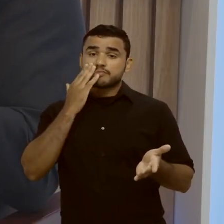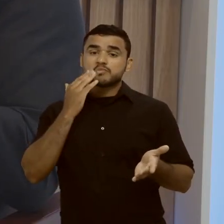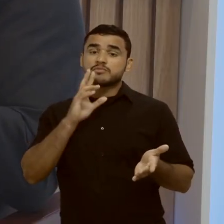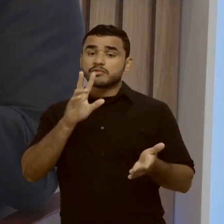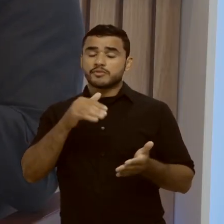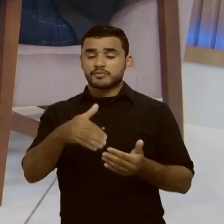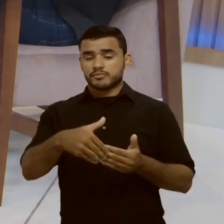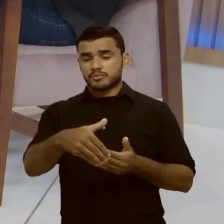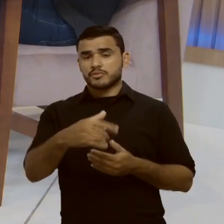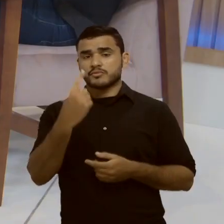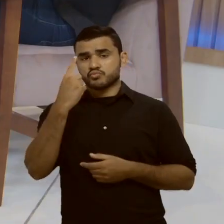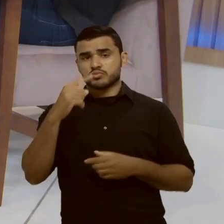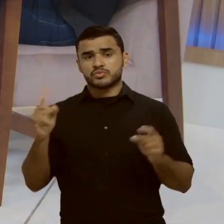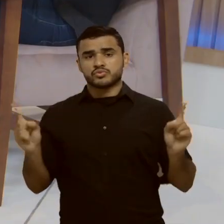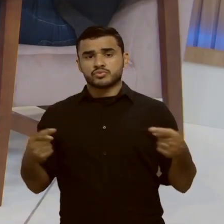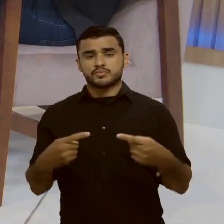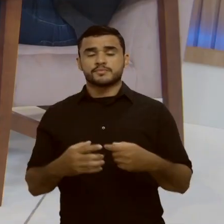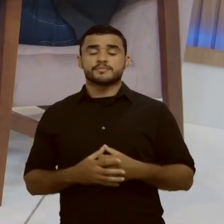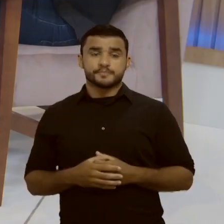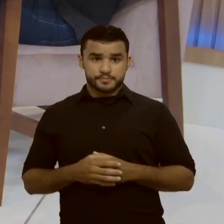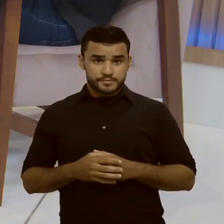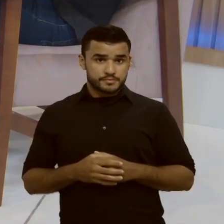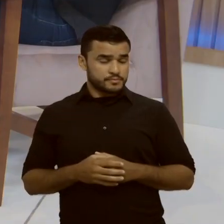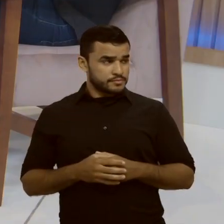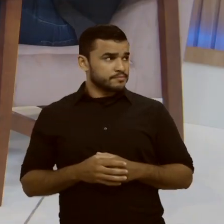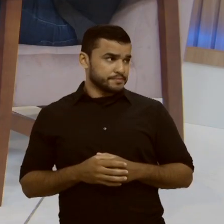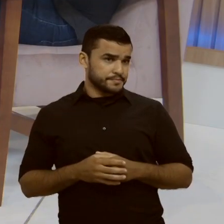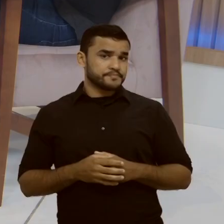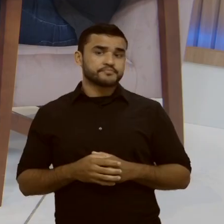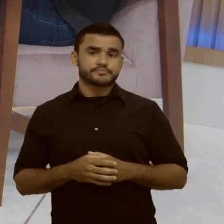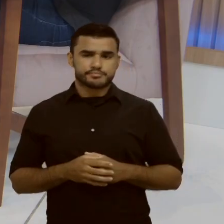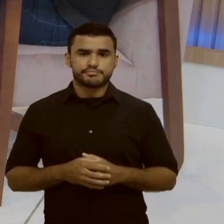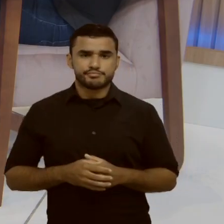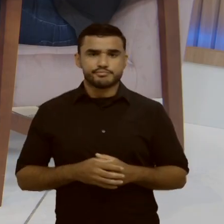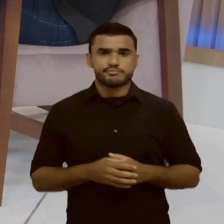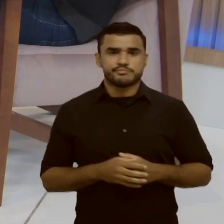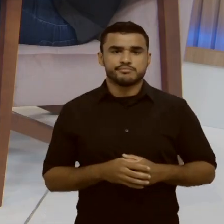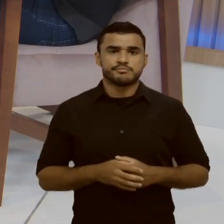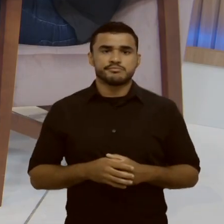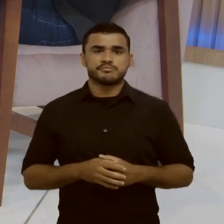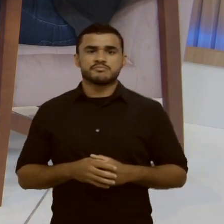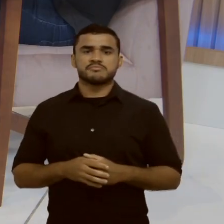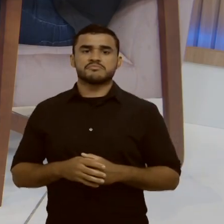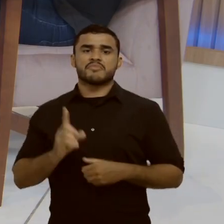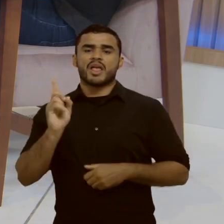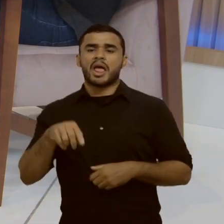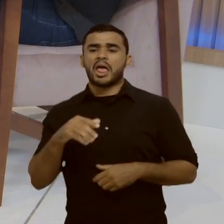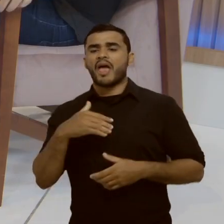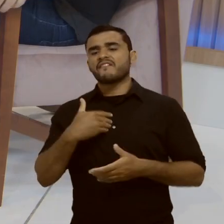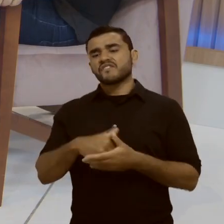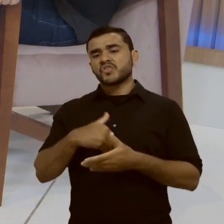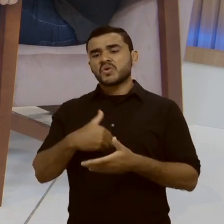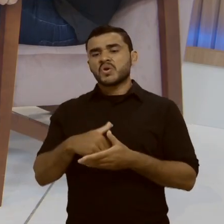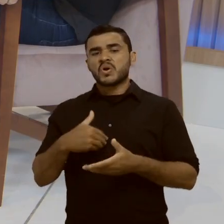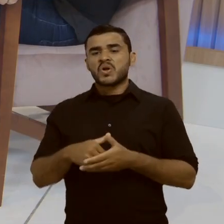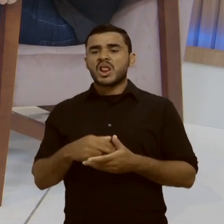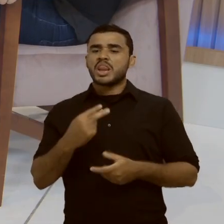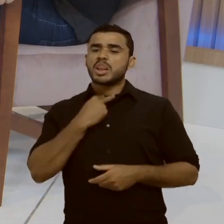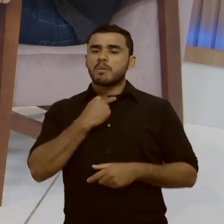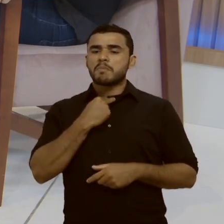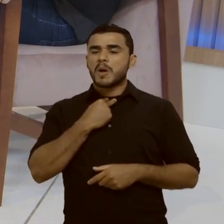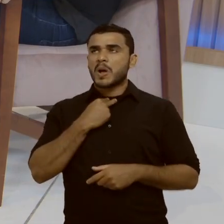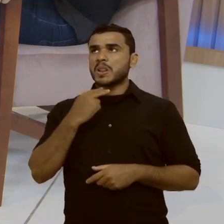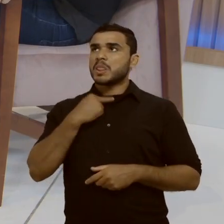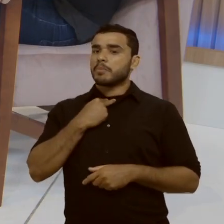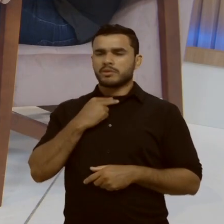rodada. Ou seja, aquela coisa de que a gente escuta muito, né? Ai, não, mas no estádio pode